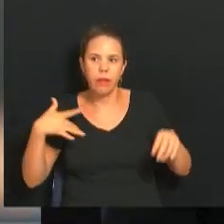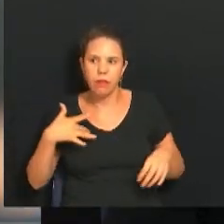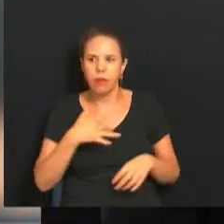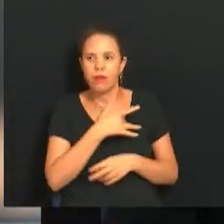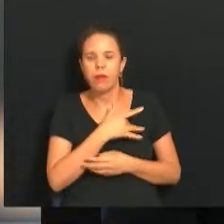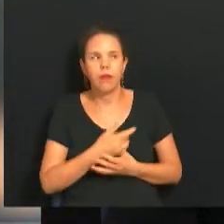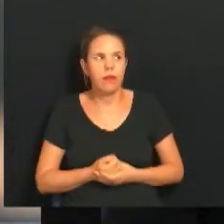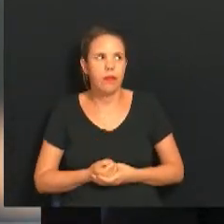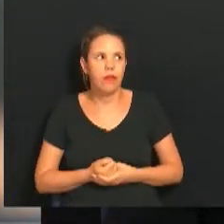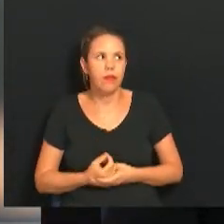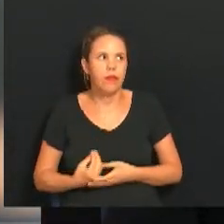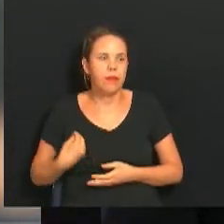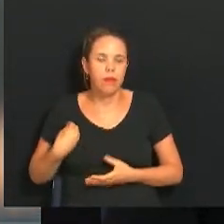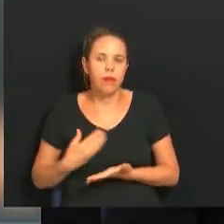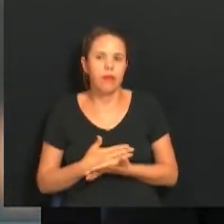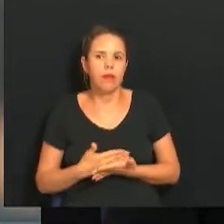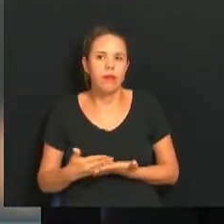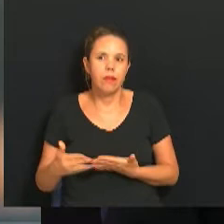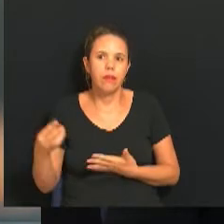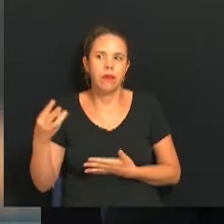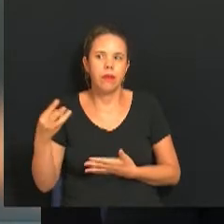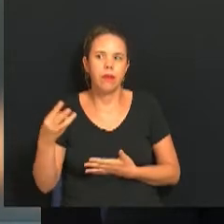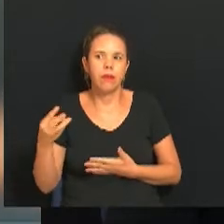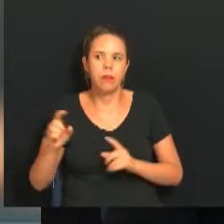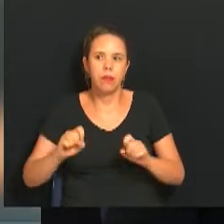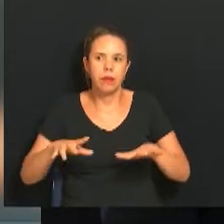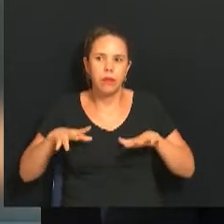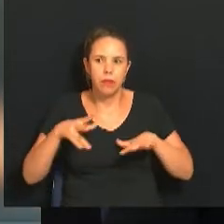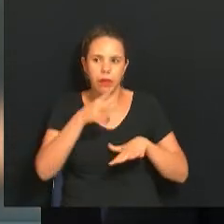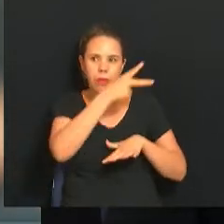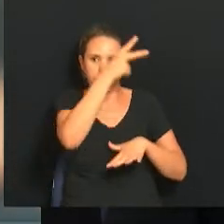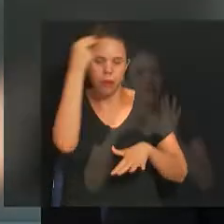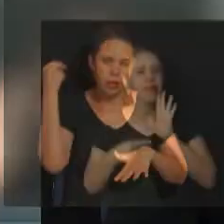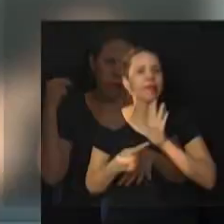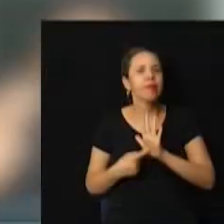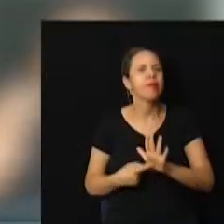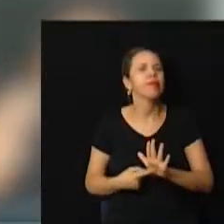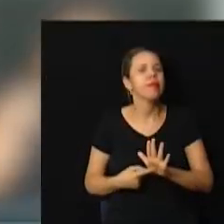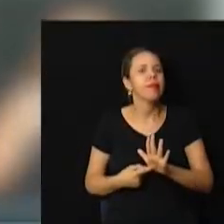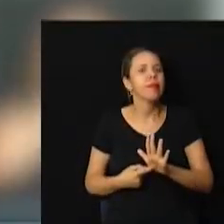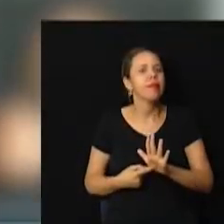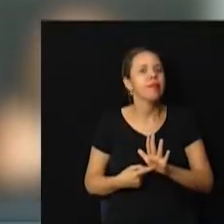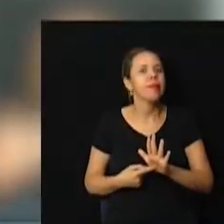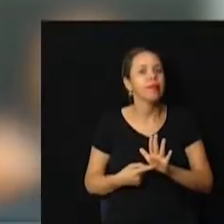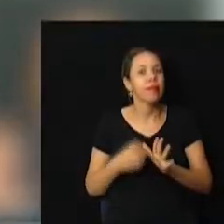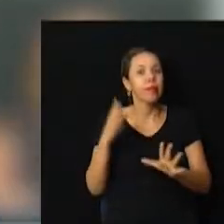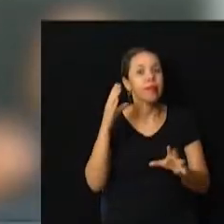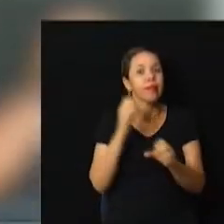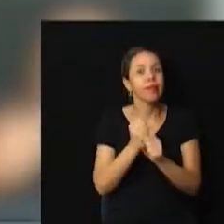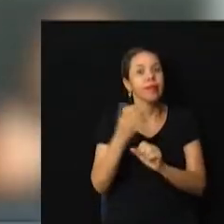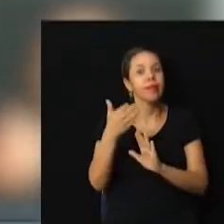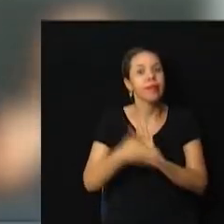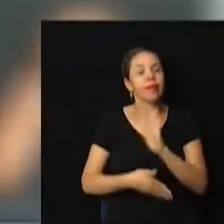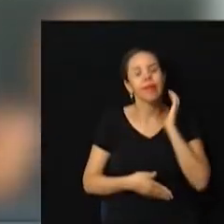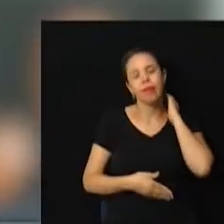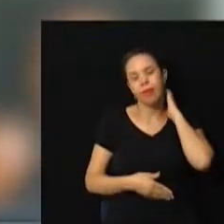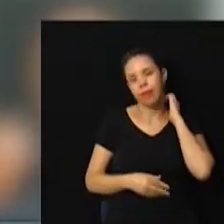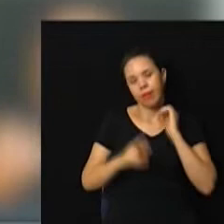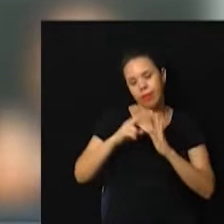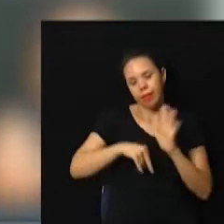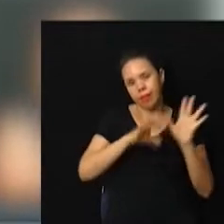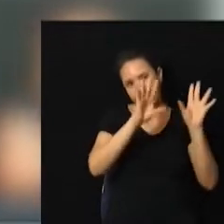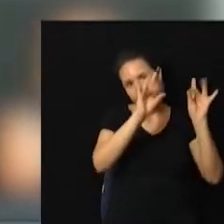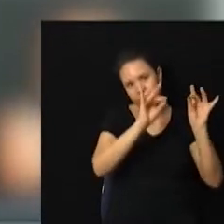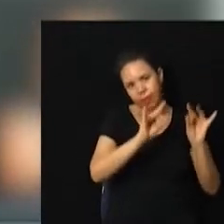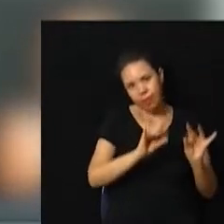Estamos dando início à 3ª audiência pública para a apresentação da prestação de contas e do